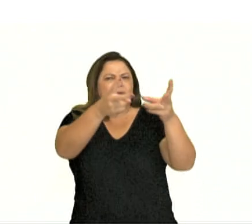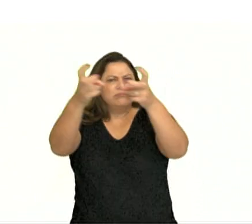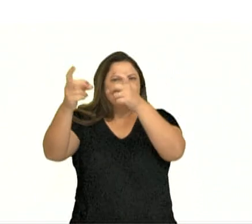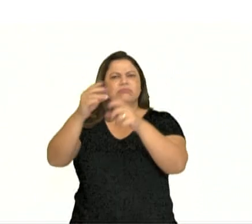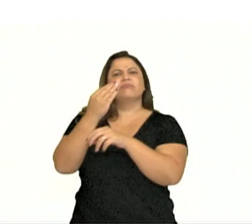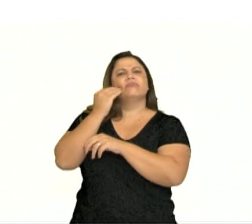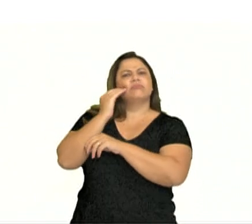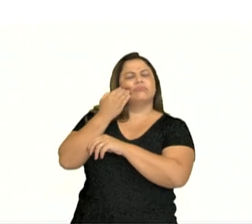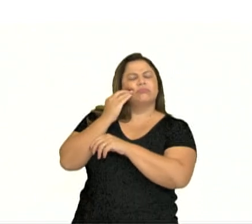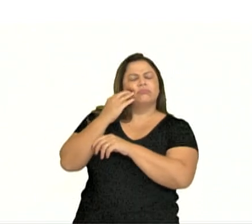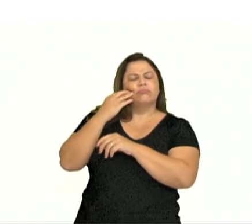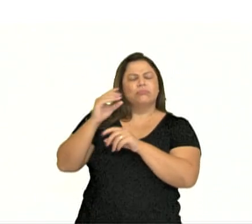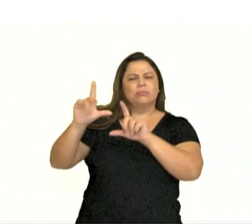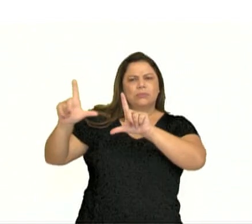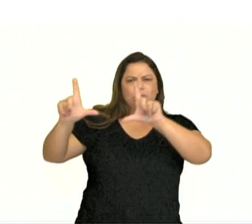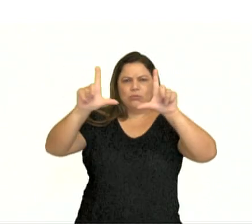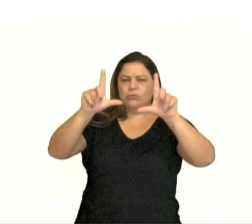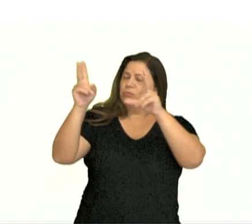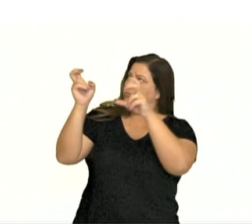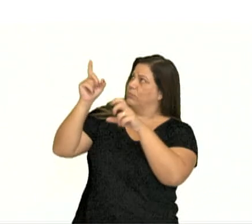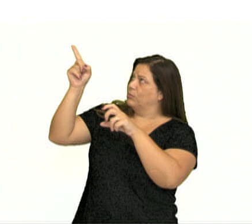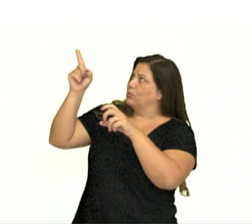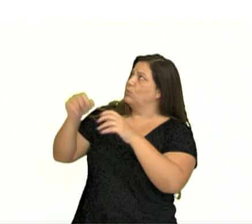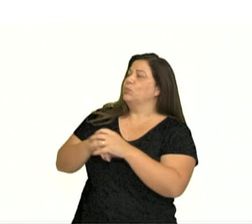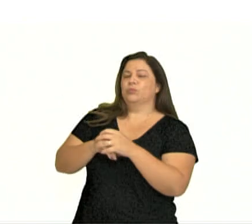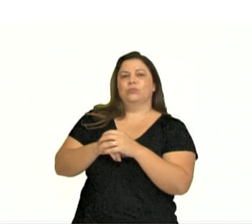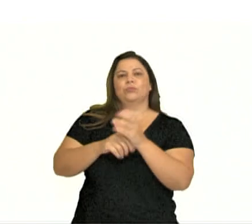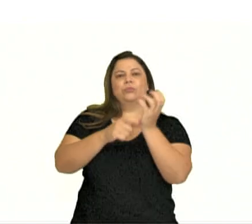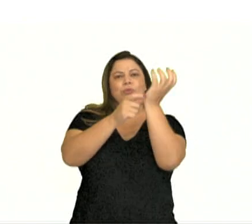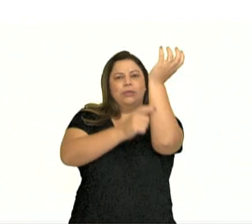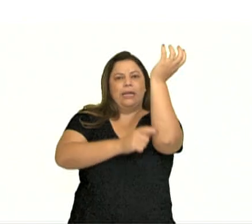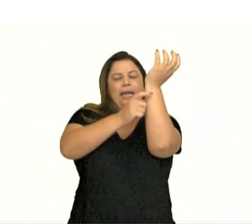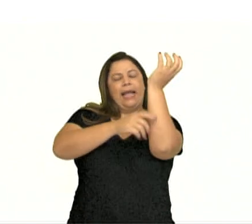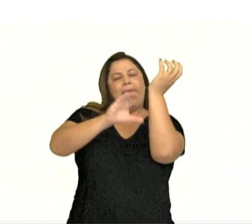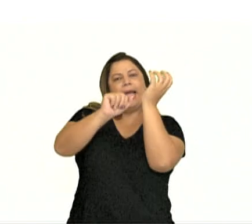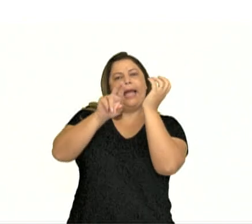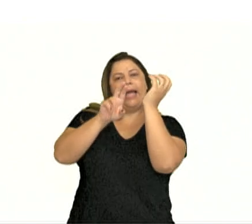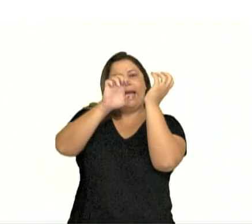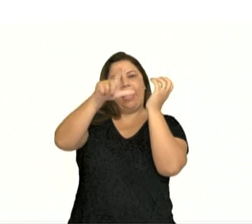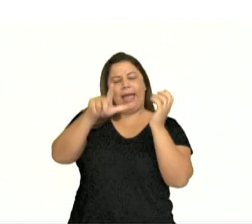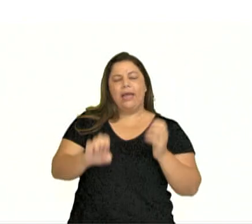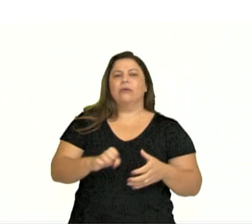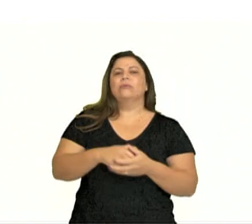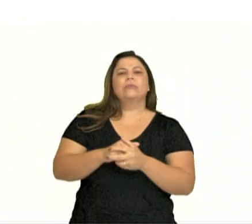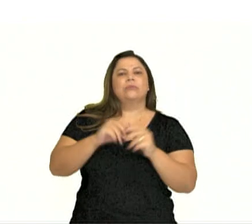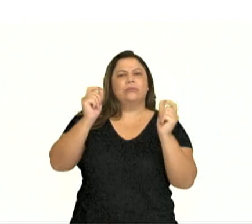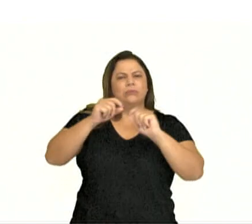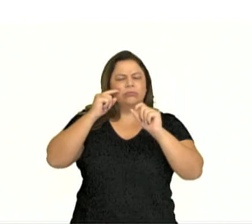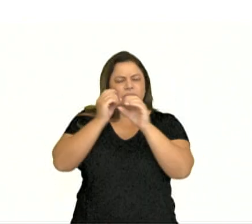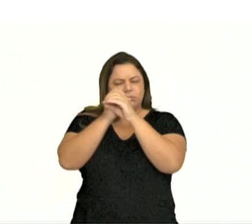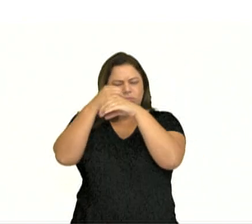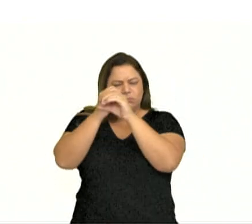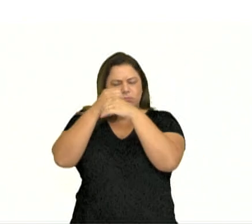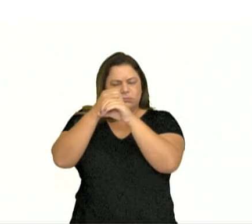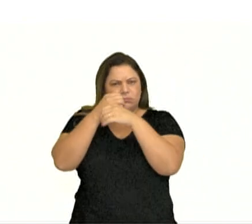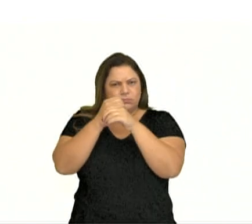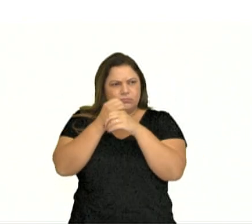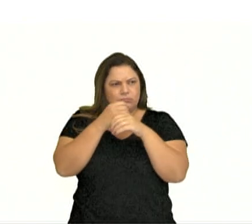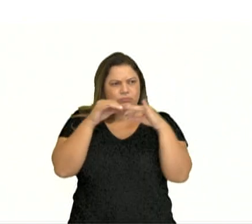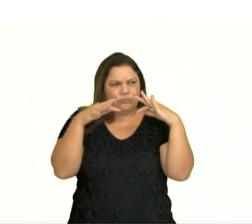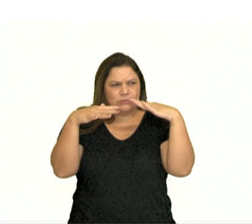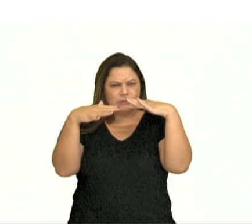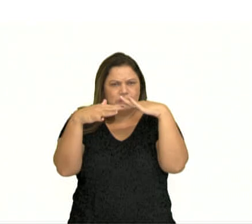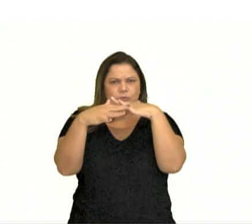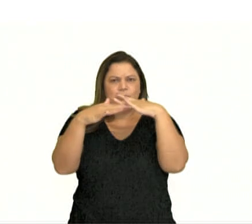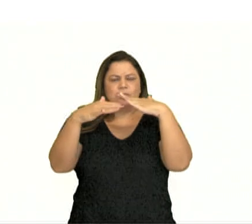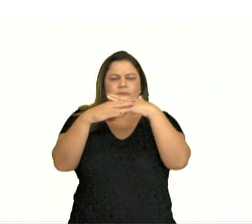um recorte de um caule de uma planta. E vendo ao microscópio. Então esses tubinhos foram cortados e nós